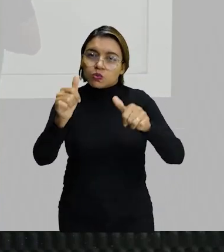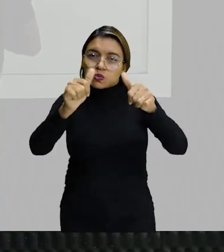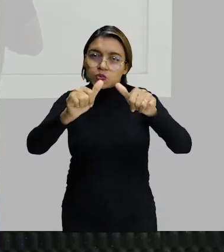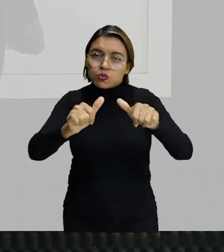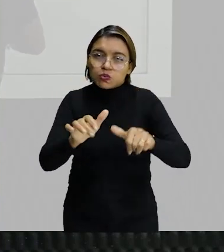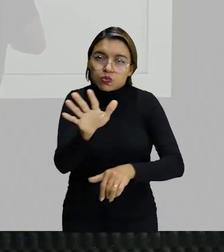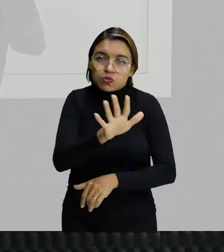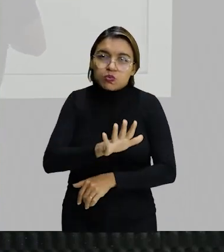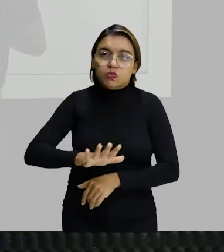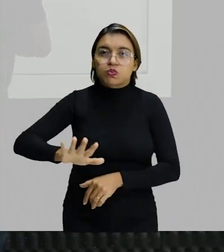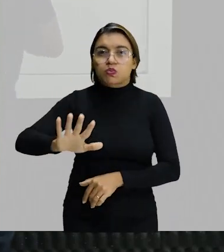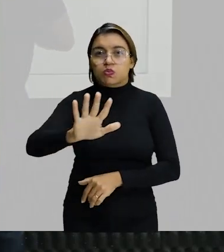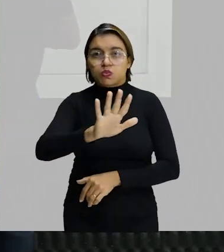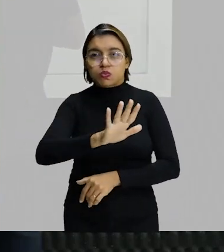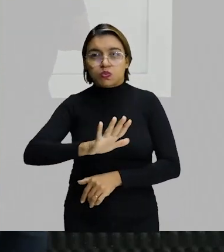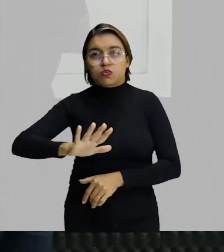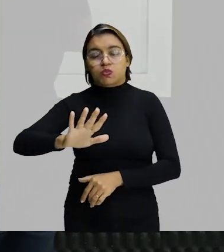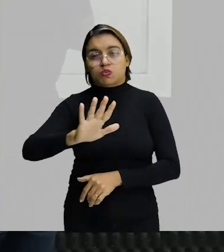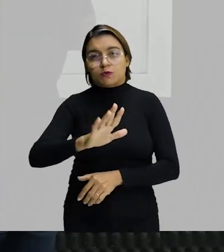Generalização